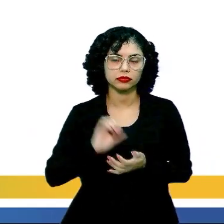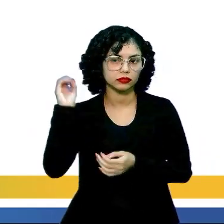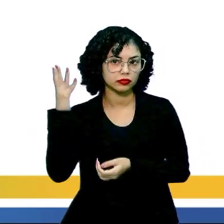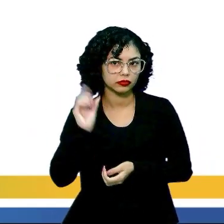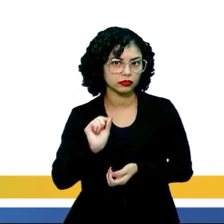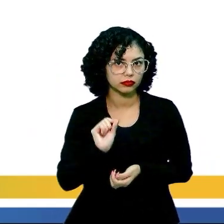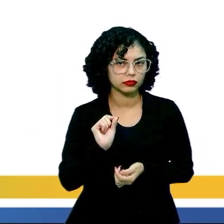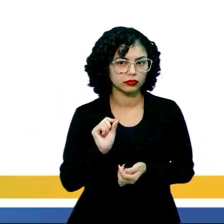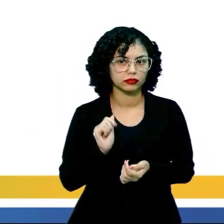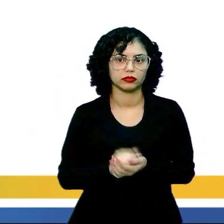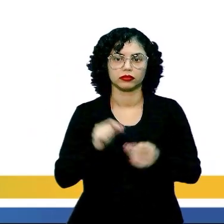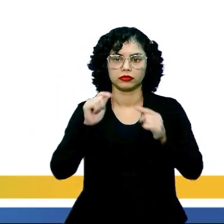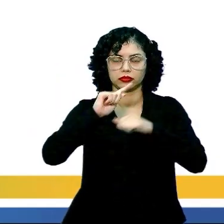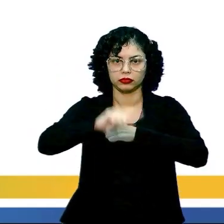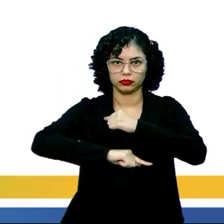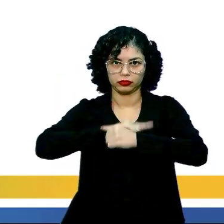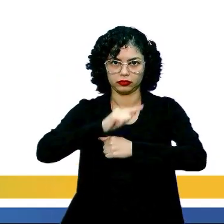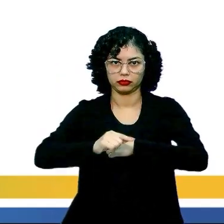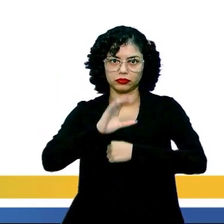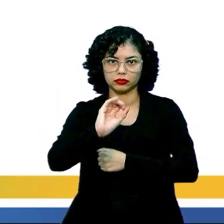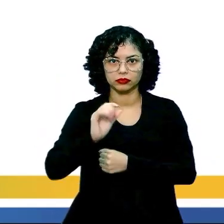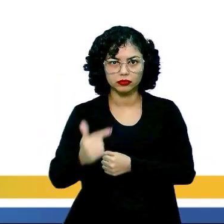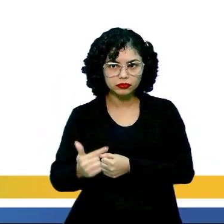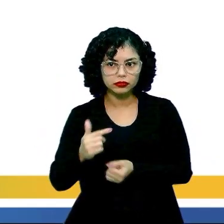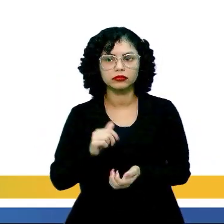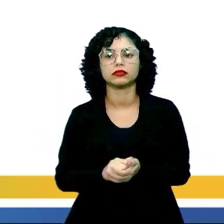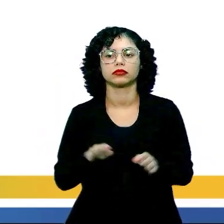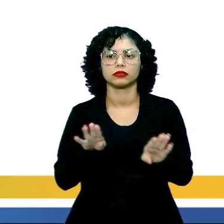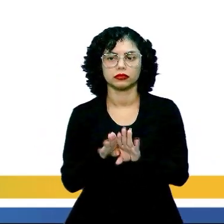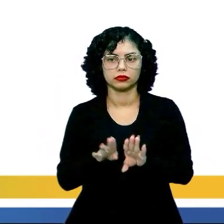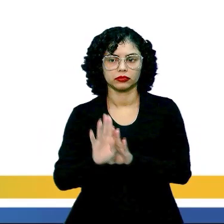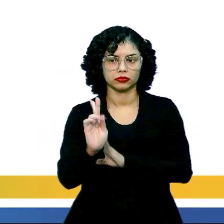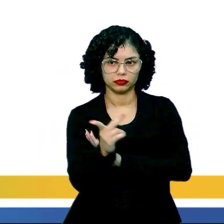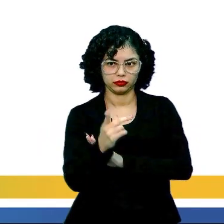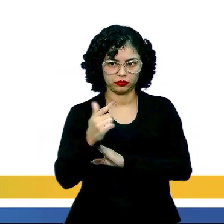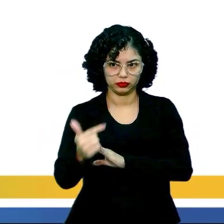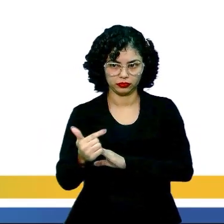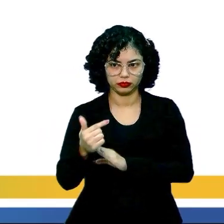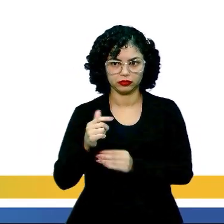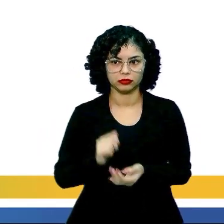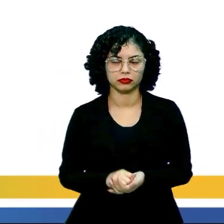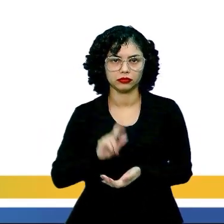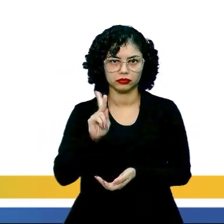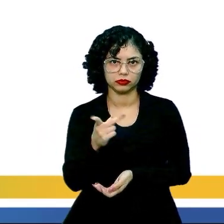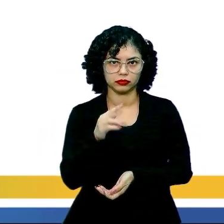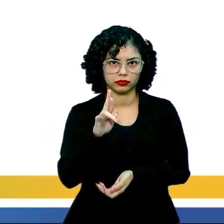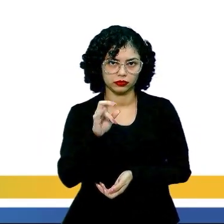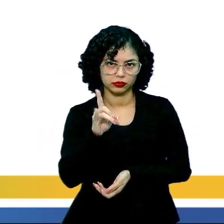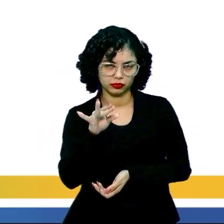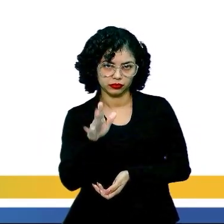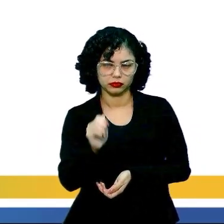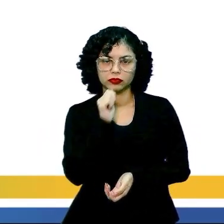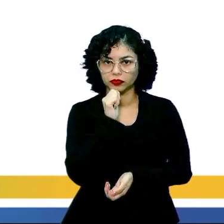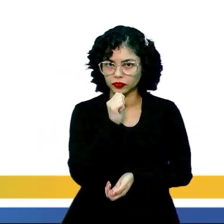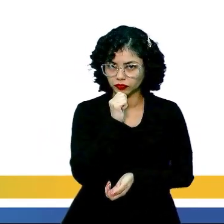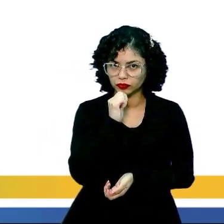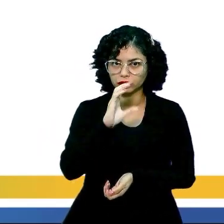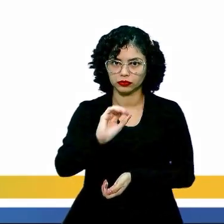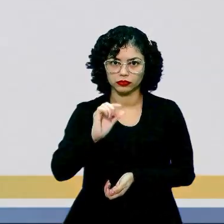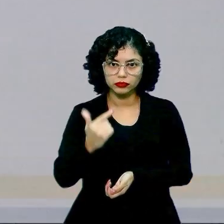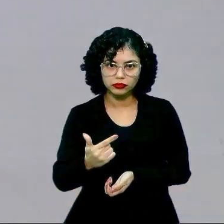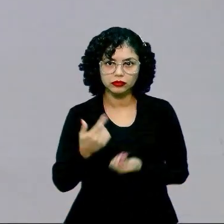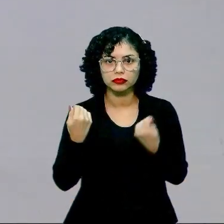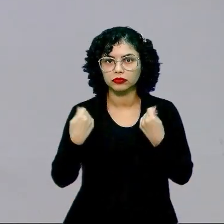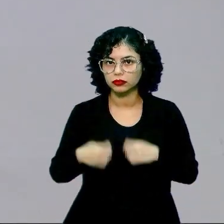composta por um átomo de oxigênio e dois átomos de hidrogênio, certinho? Então, o oxigênio,